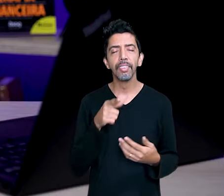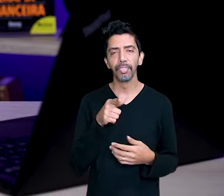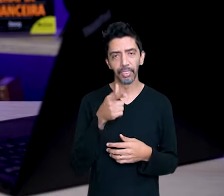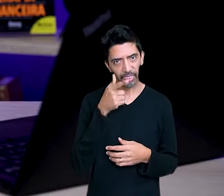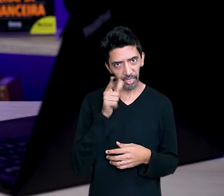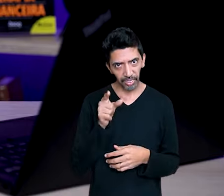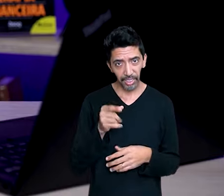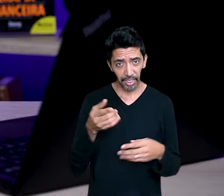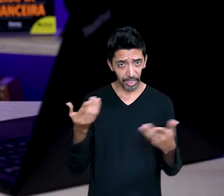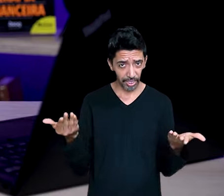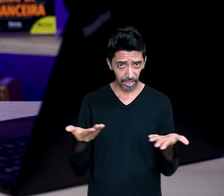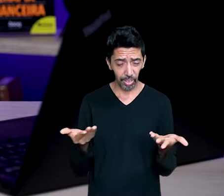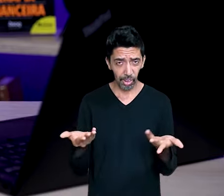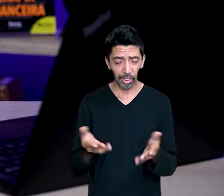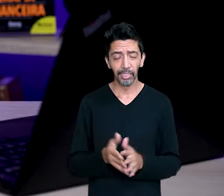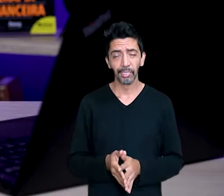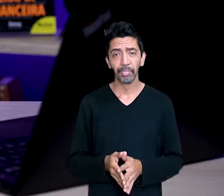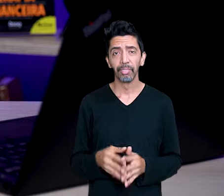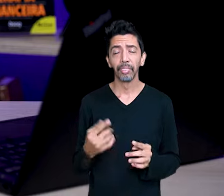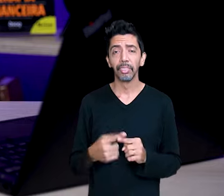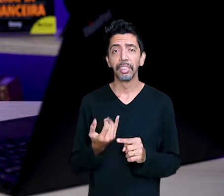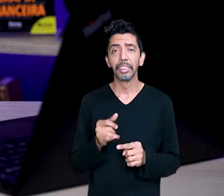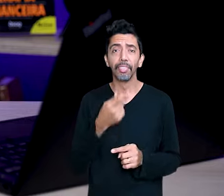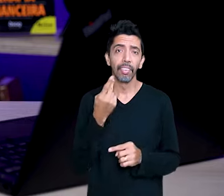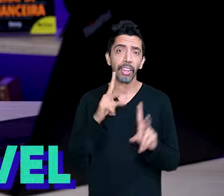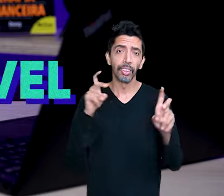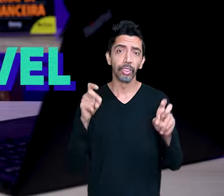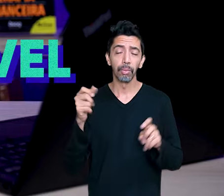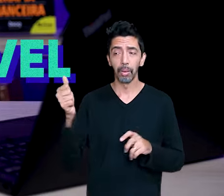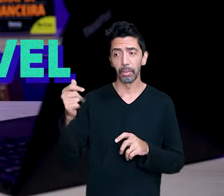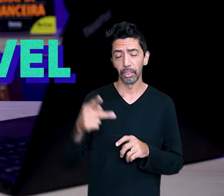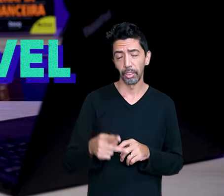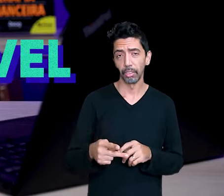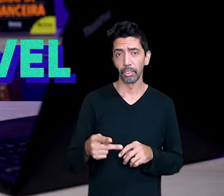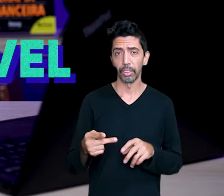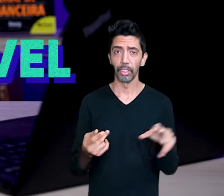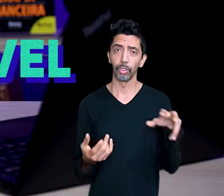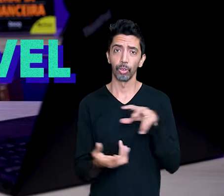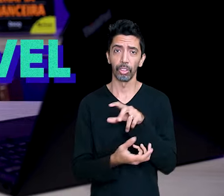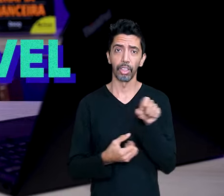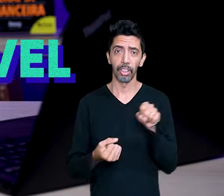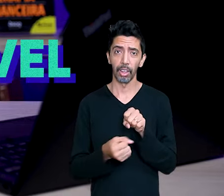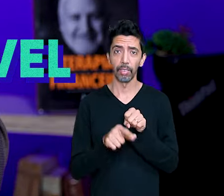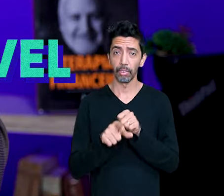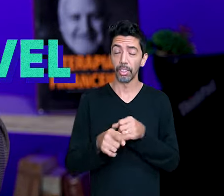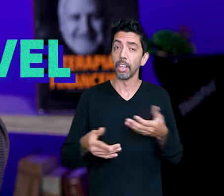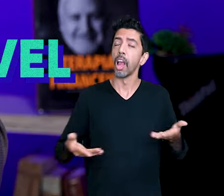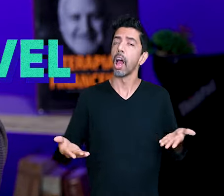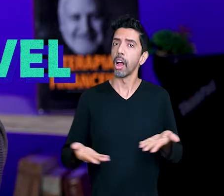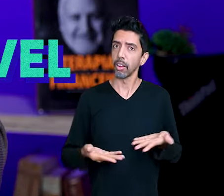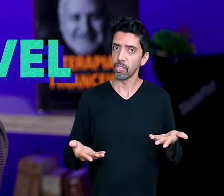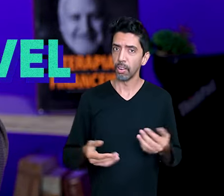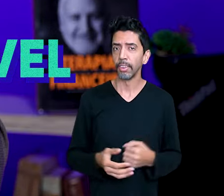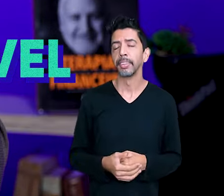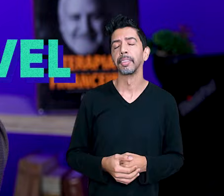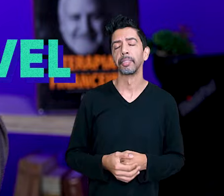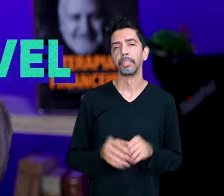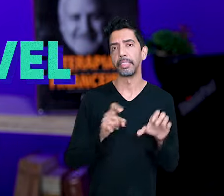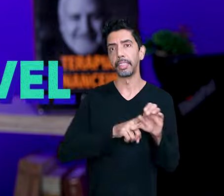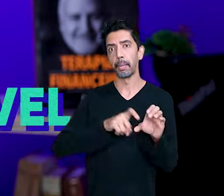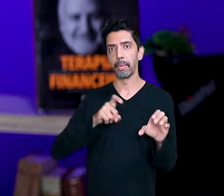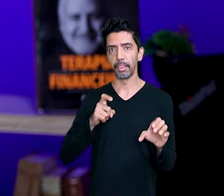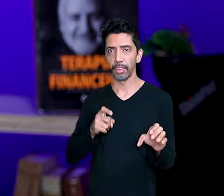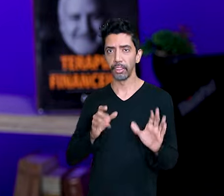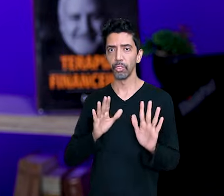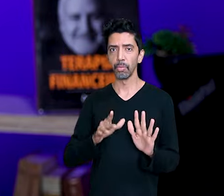quando falamos de aposentadoria sustentável, você está sustentável financeiramente, independente financeiramente.